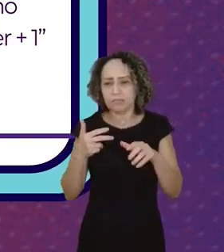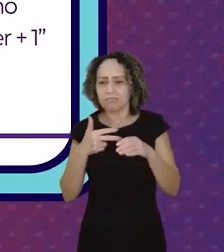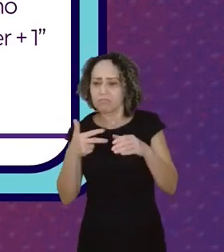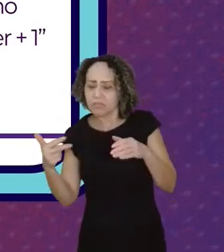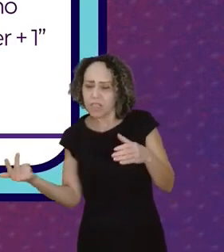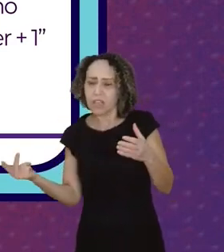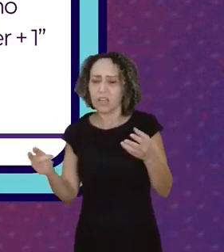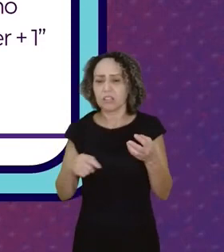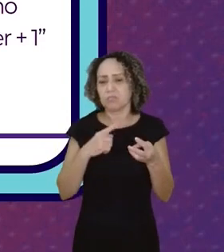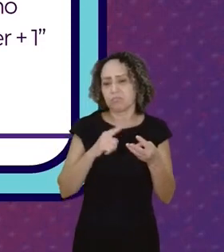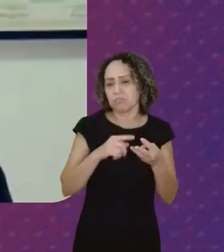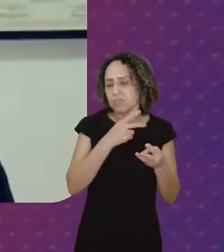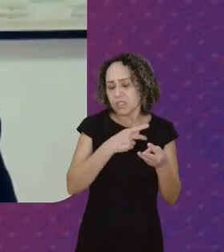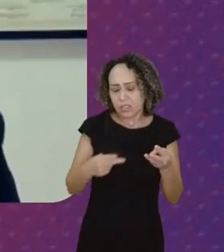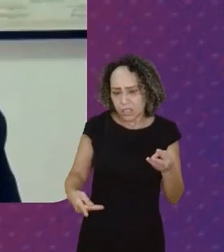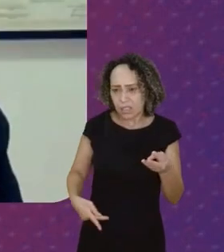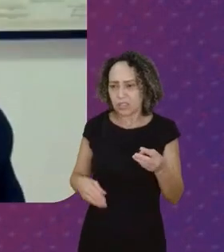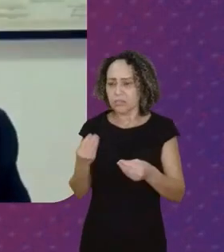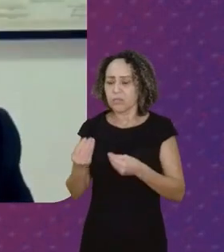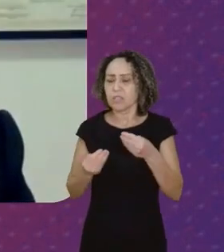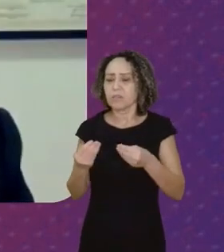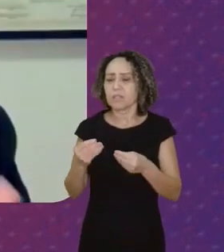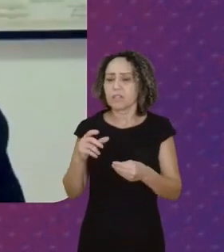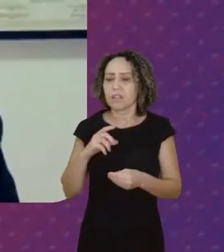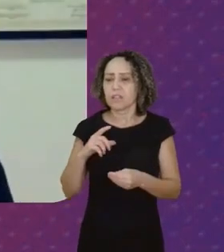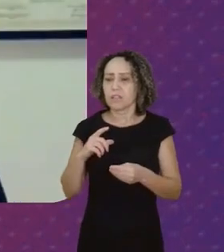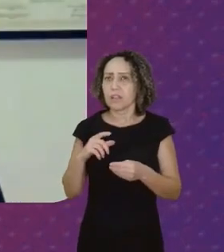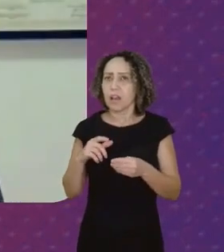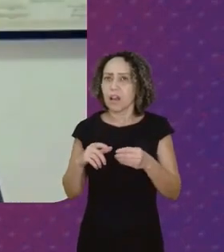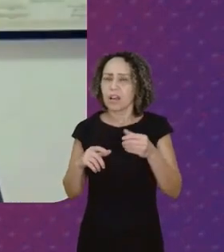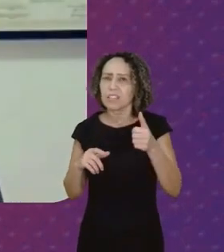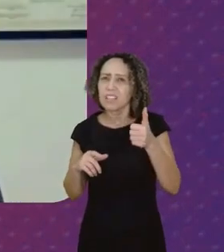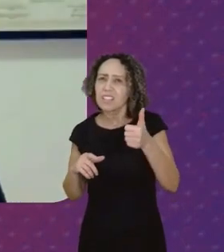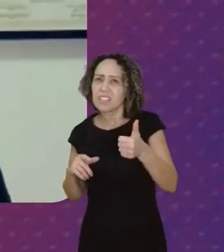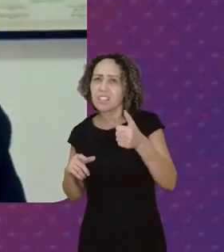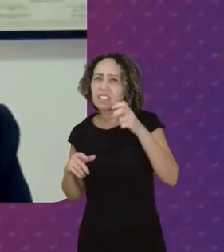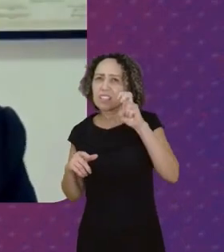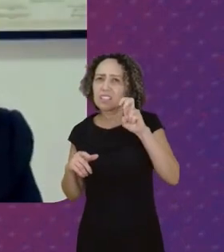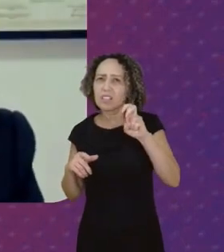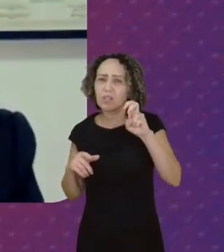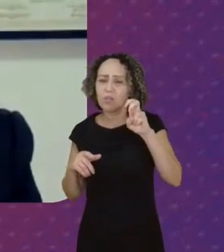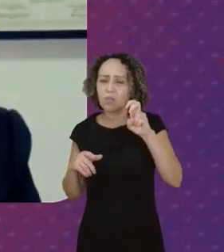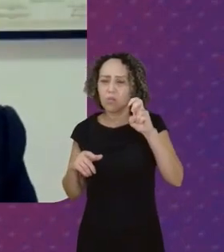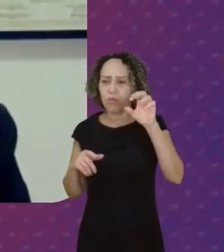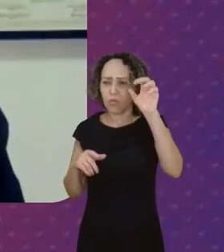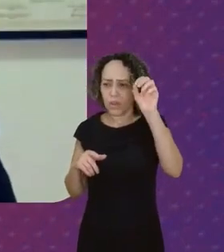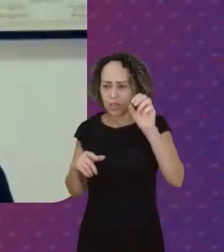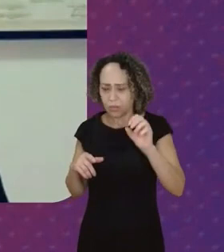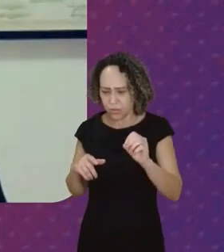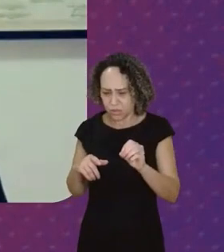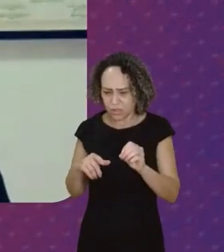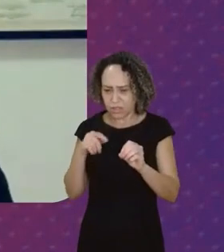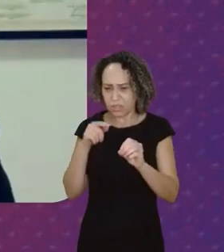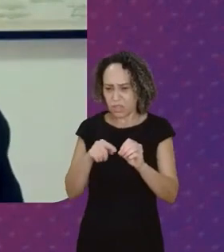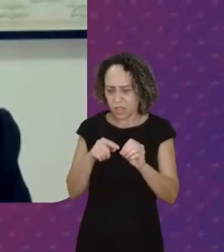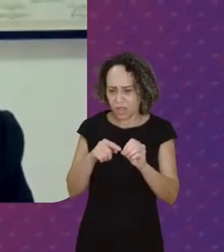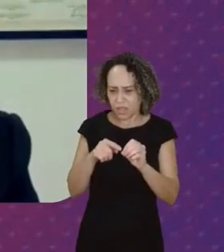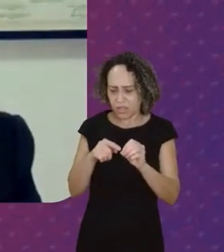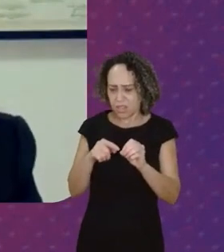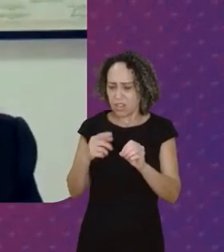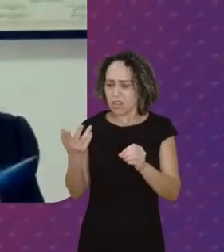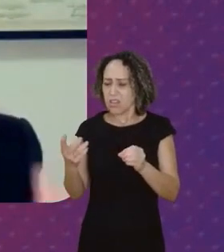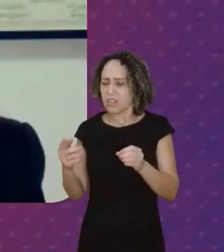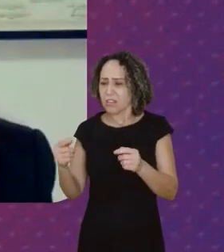de lugares a preencher mais um. Então, reduziu. Antes era 150% de candidatos com relação às cadeiras em disputa,